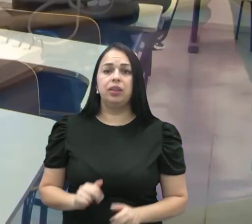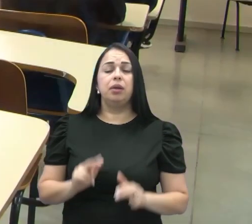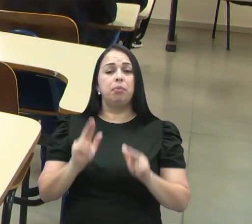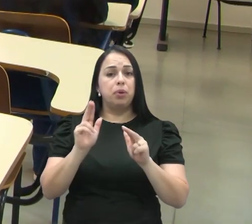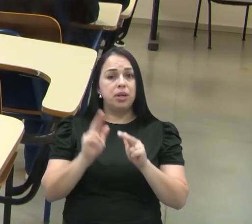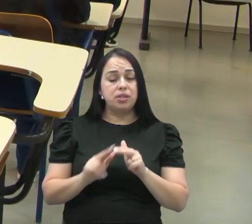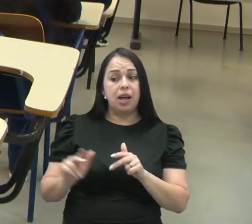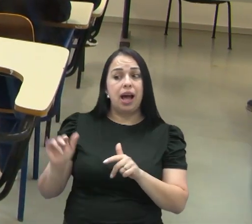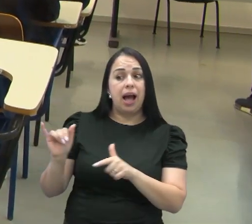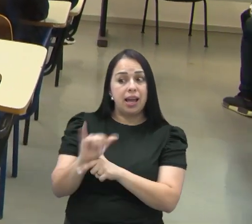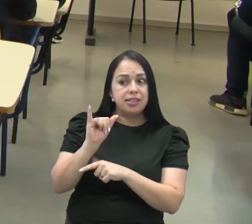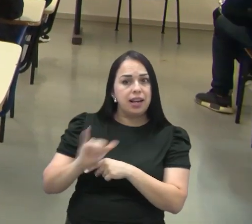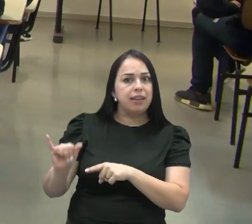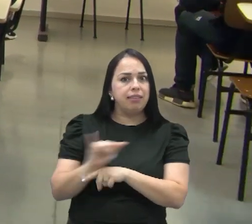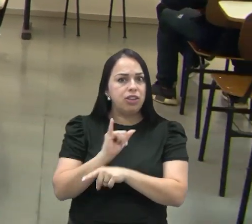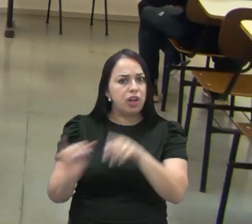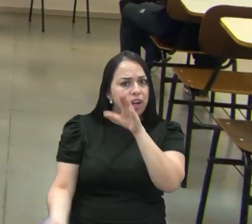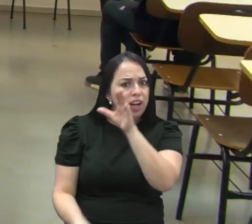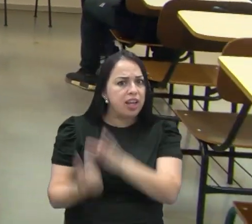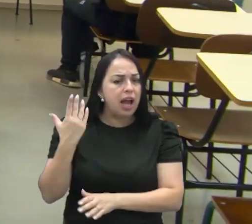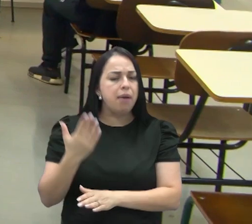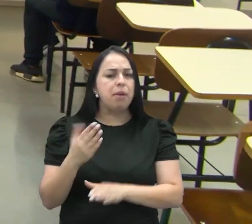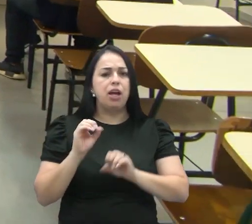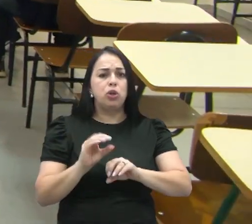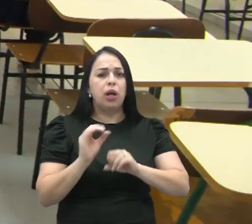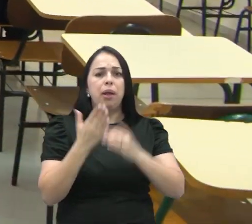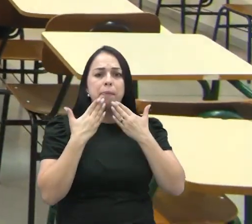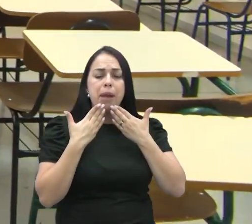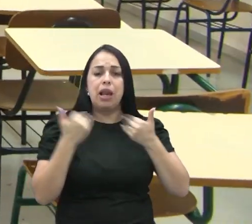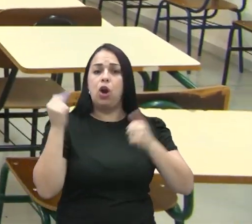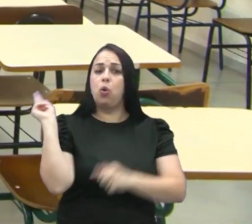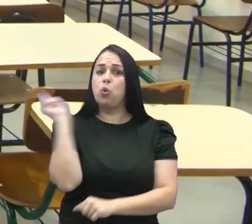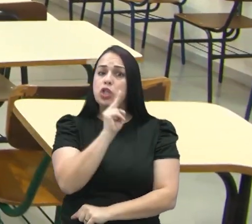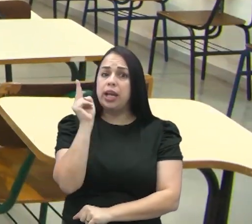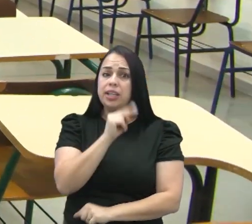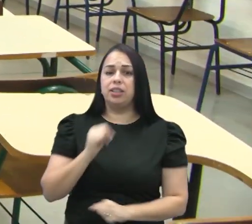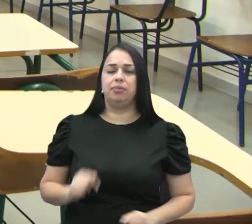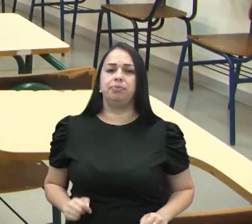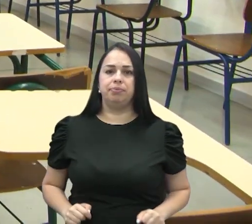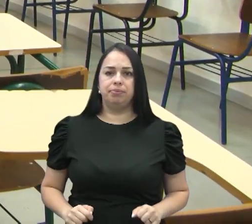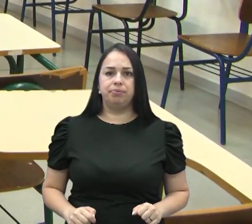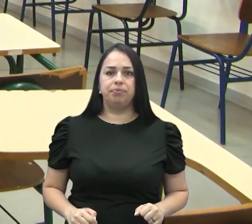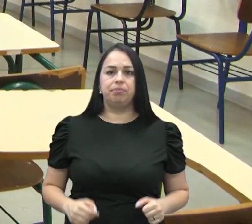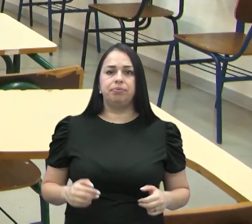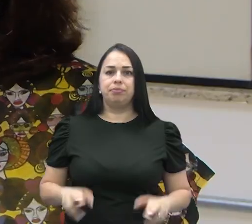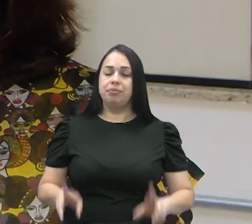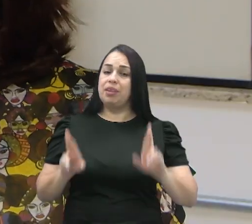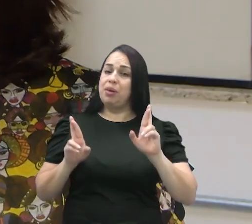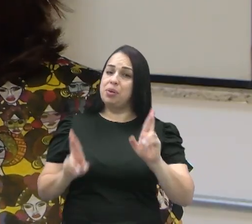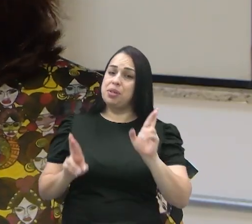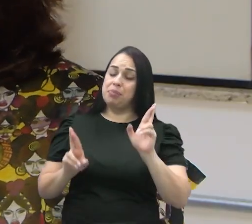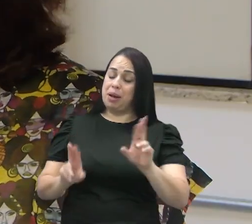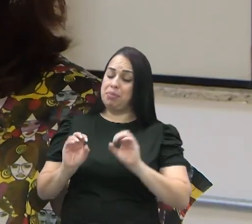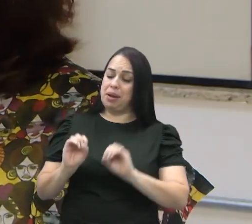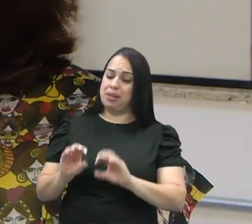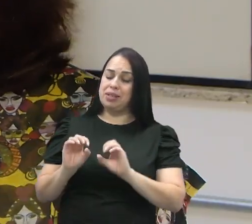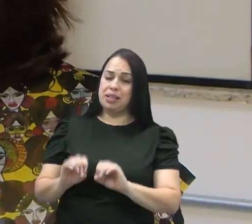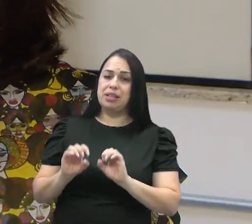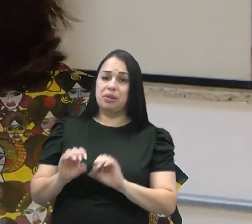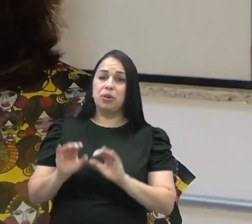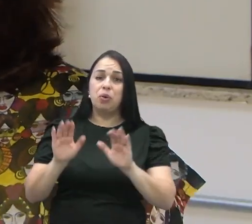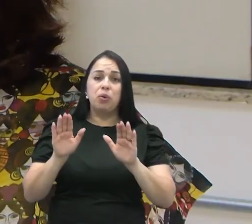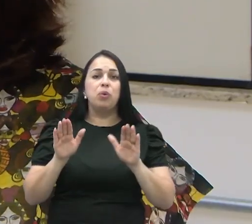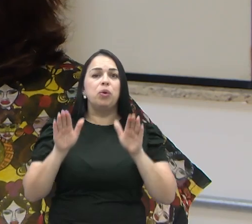população. Buscar soluções para uma educação melhor é uma medida urgente. Eu espero uma educação,